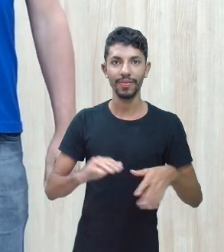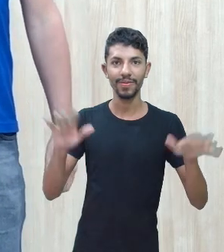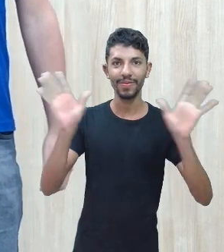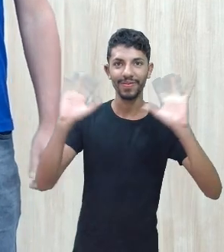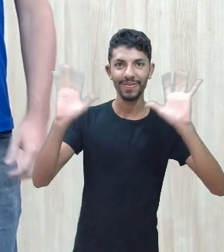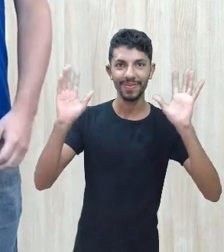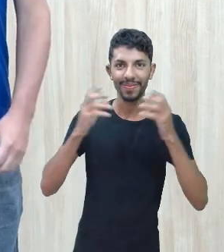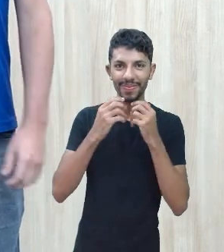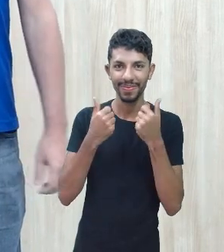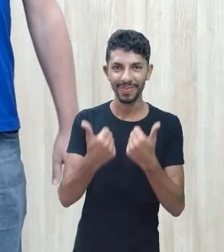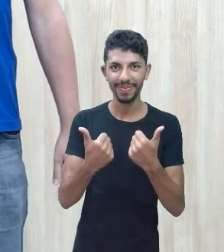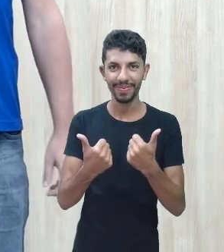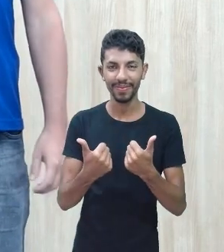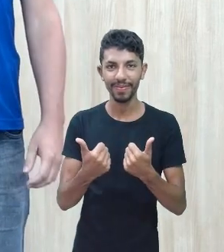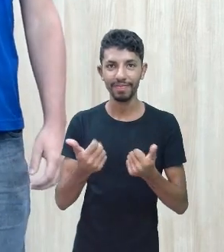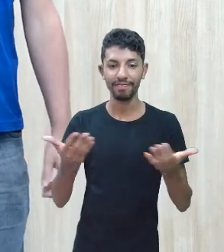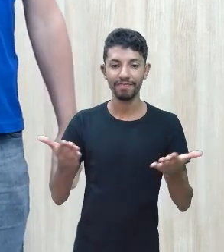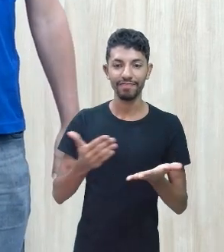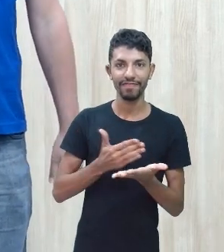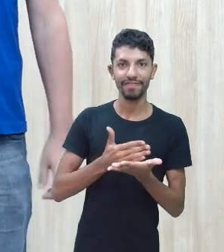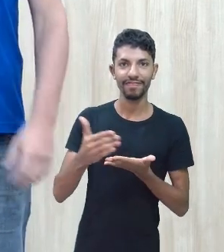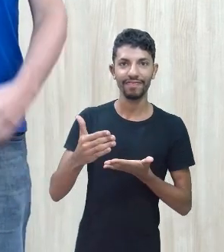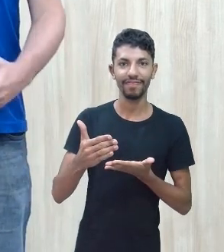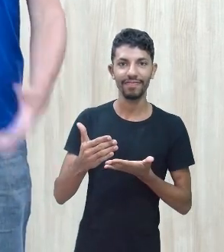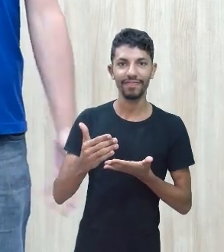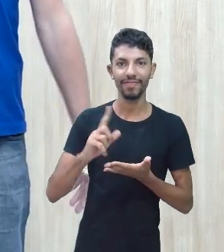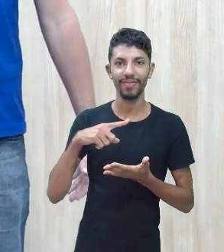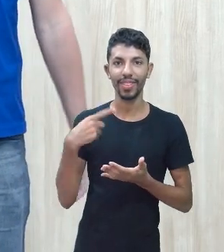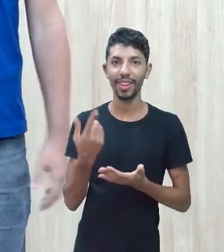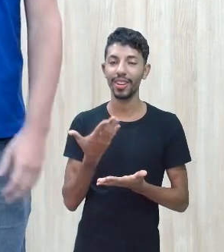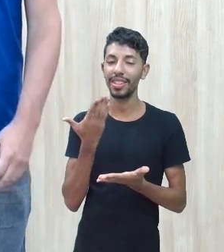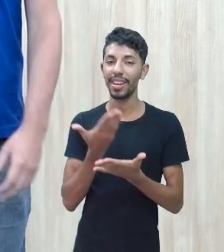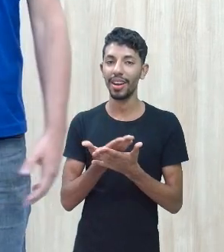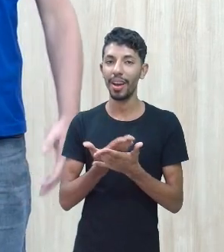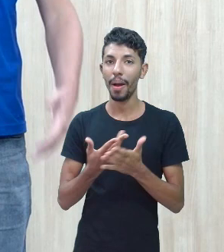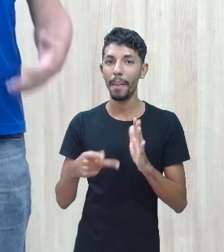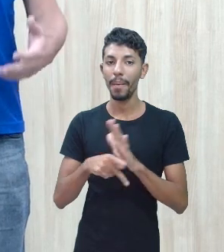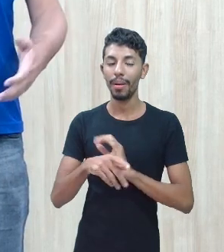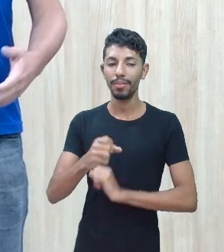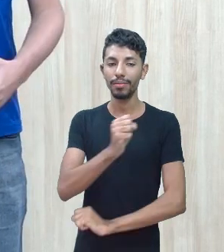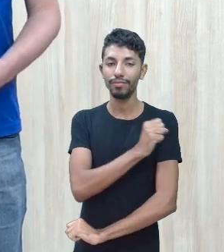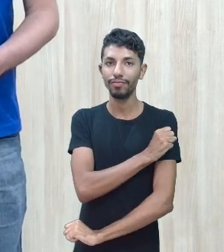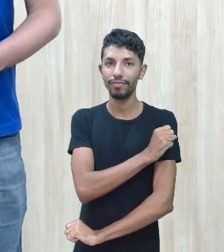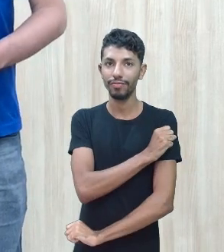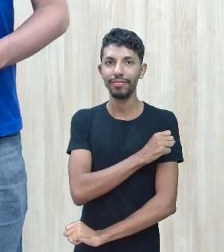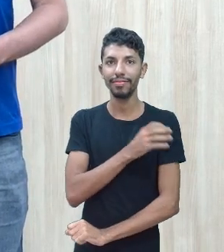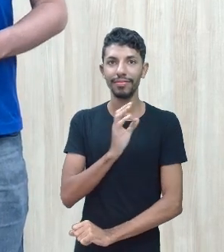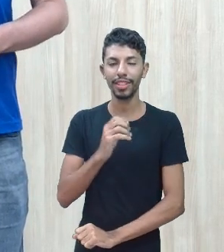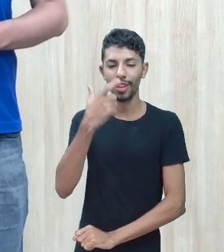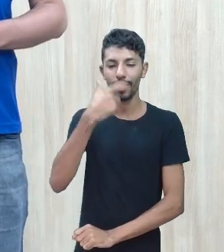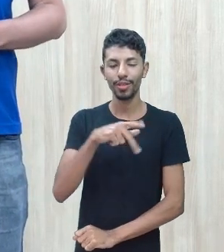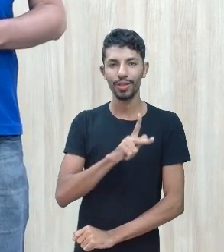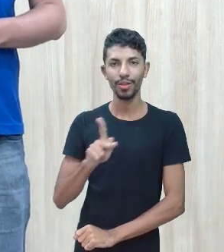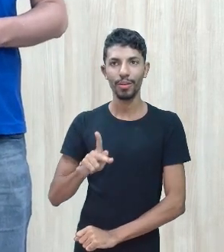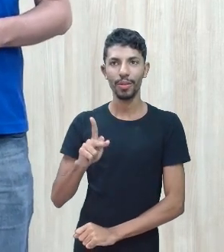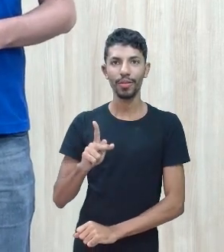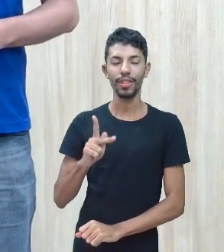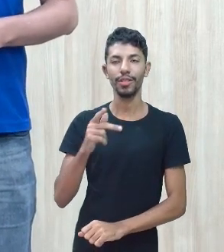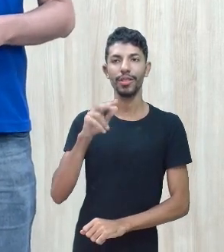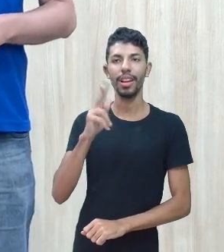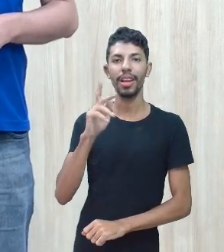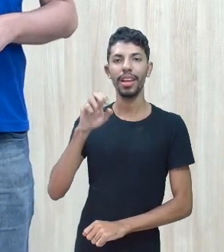Olá, tudo bom? Estamos iniciando as nossas aulas do 8º ano. Eu sou o professor Henrique, sou seu professor de